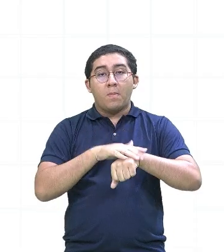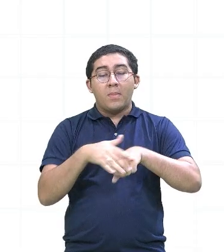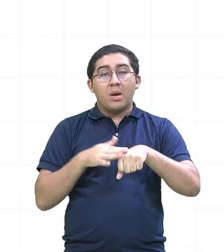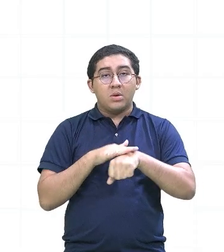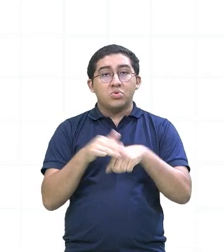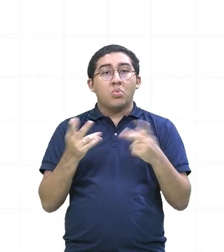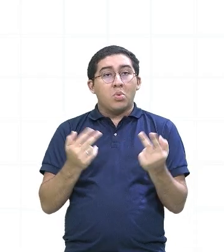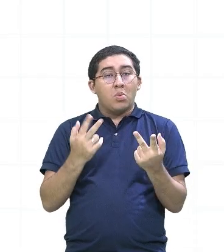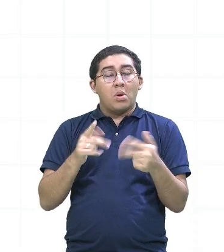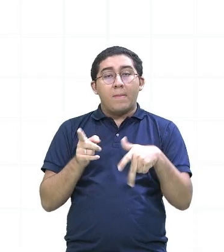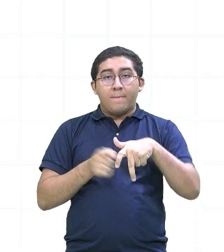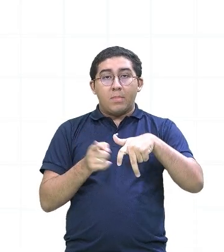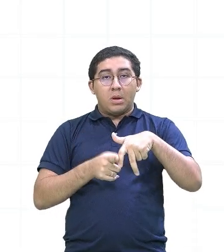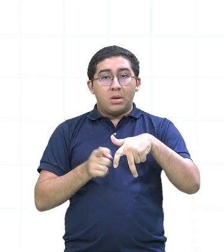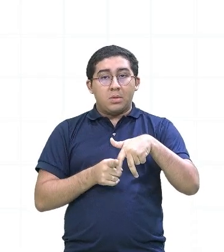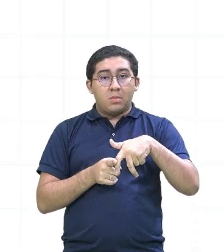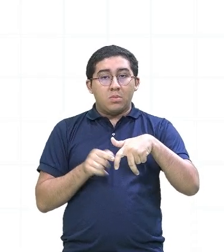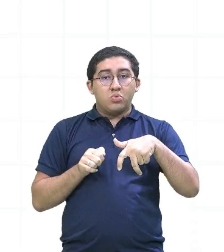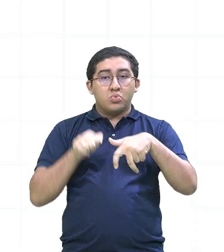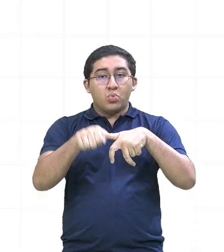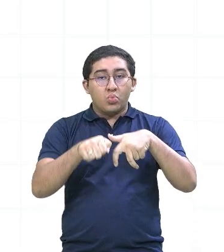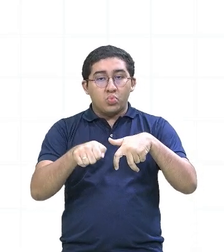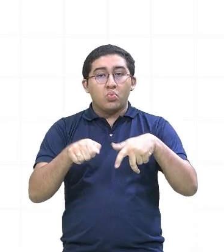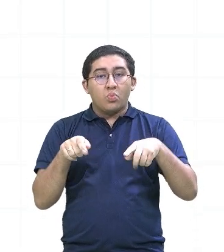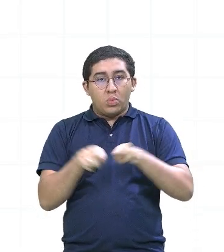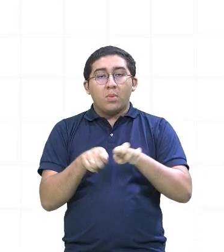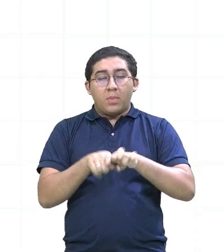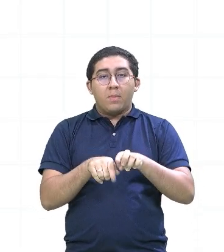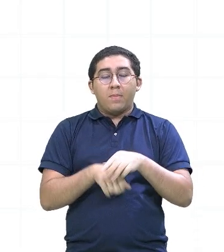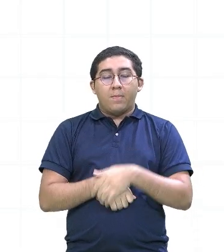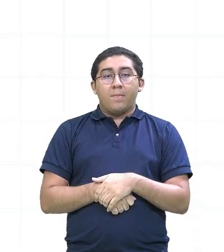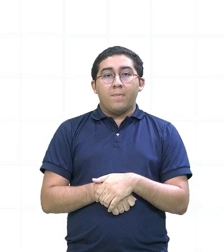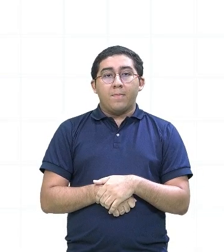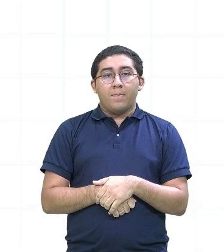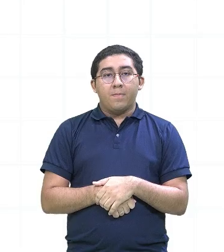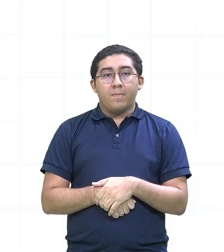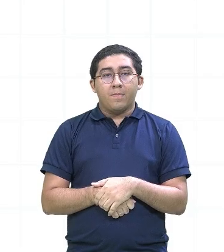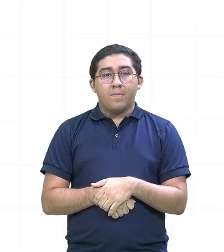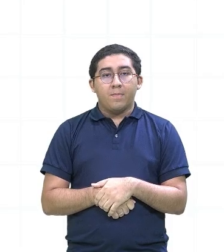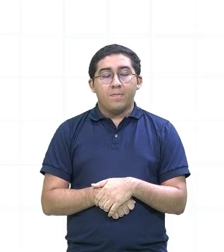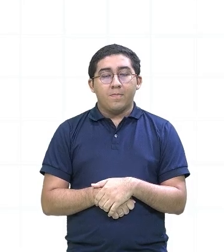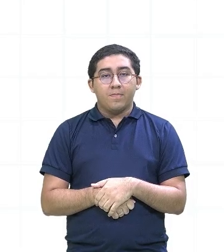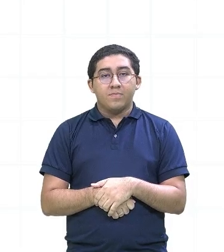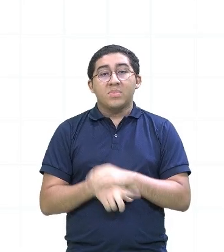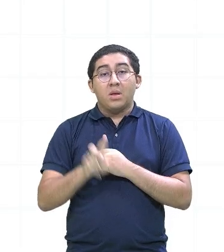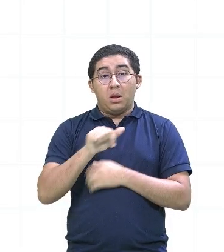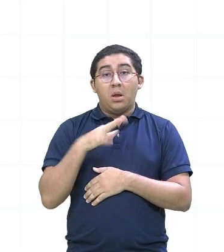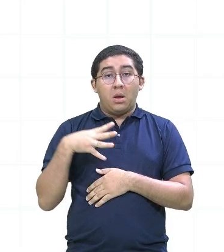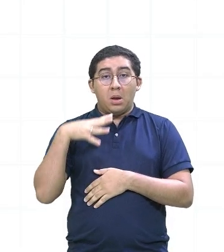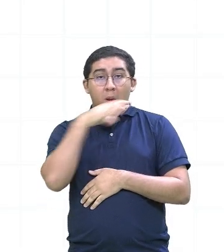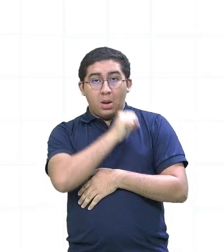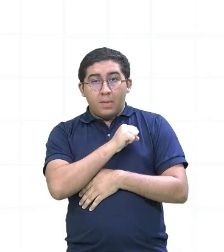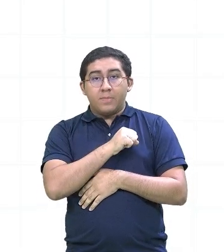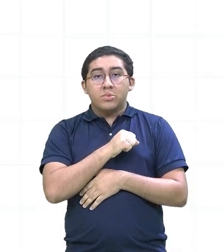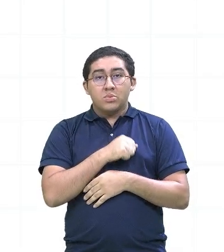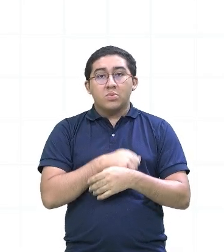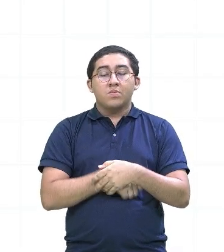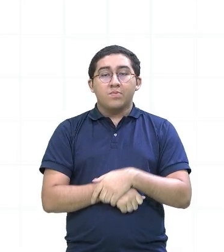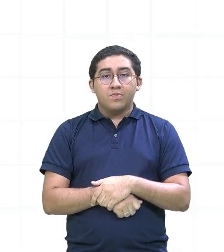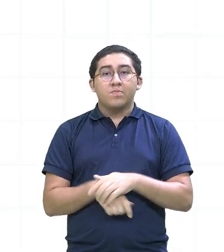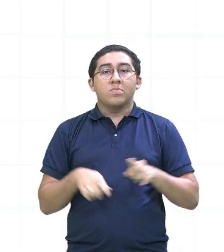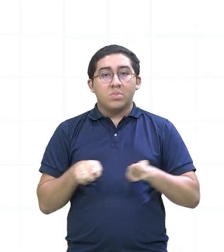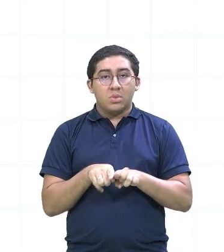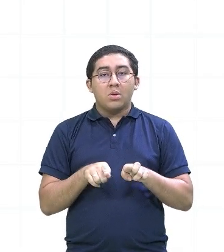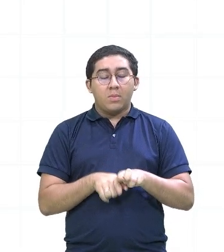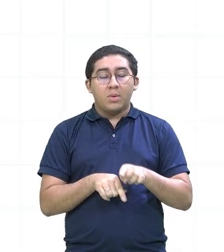perna da frente, no caso aí, o braço esquerdo. Então, é um soco bem rápido e curto